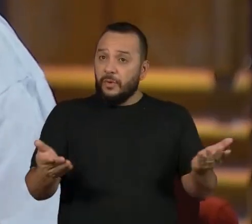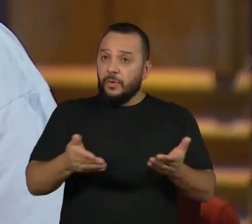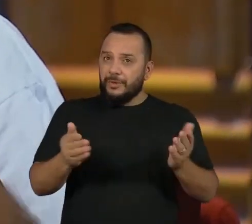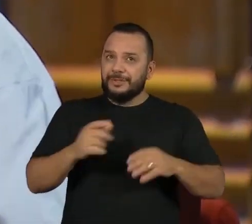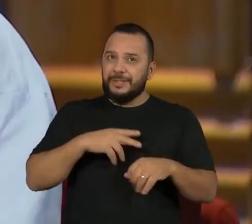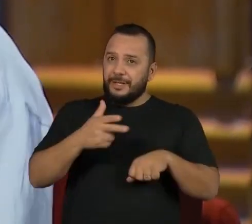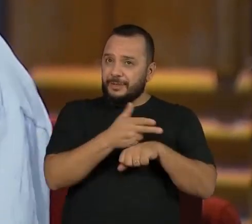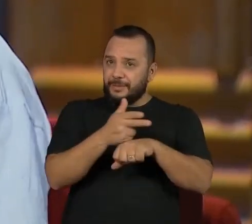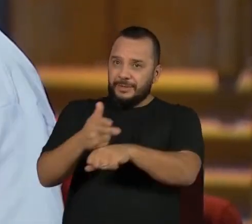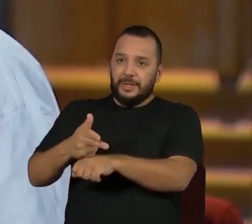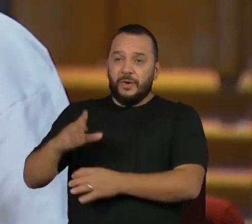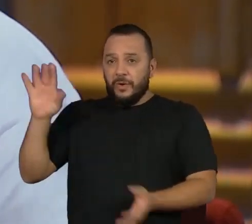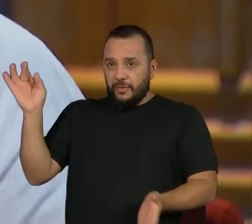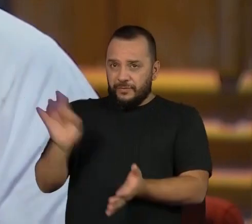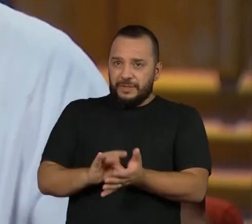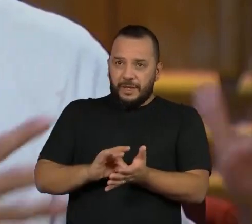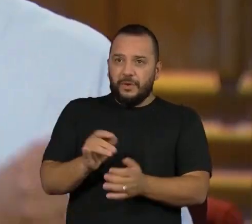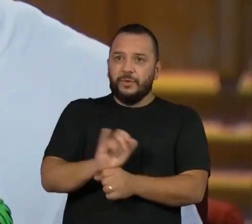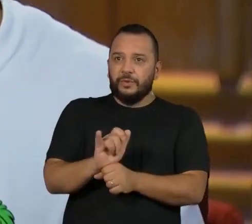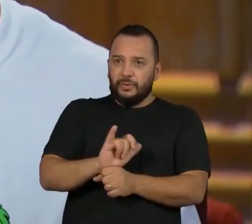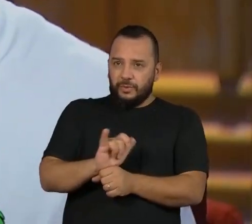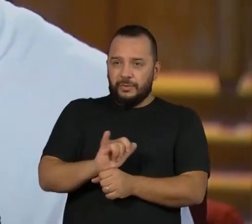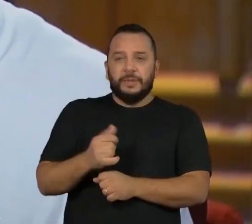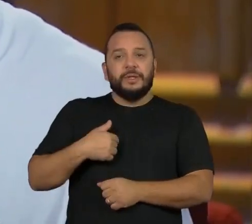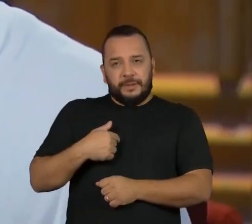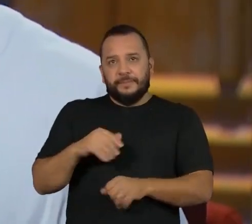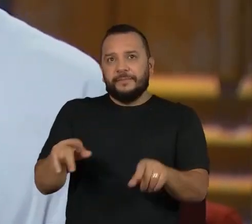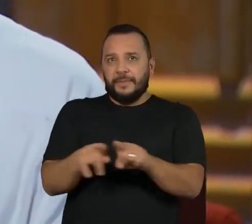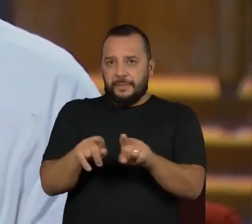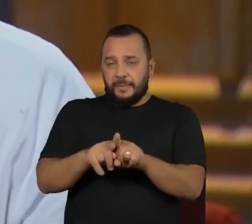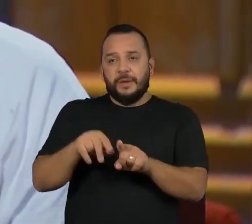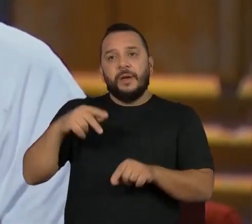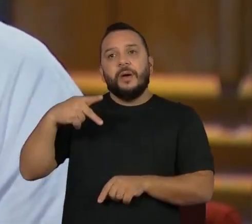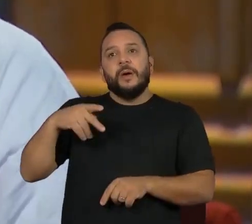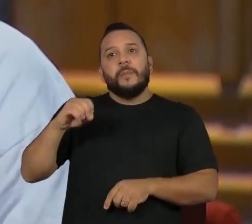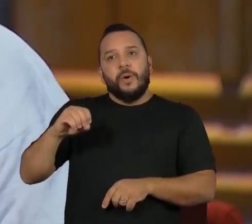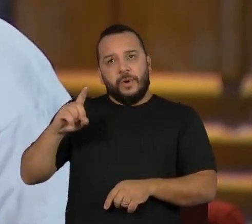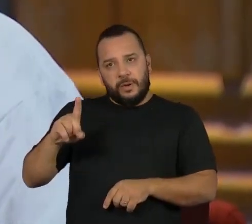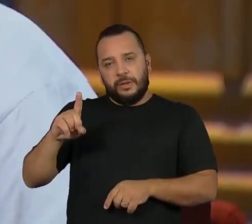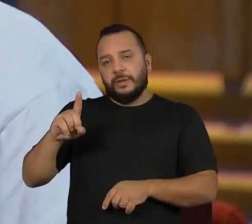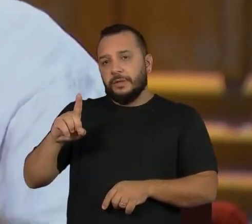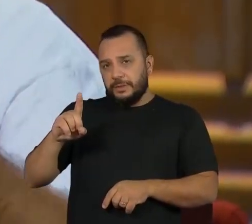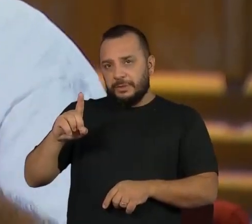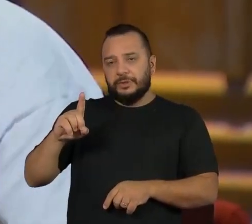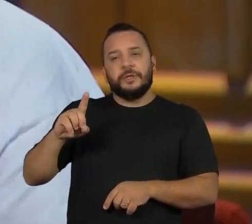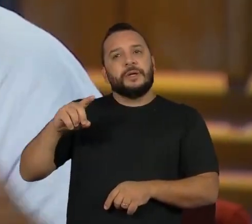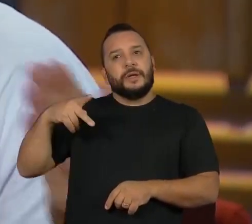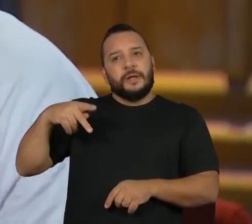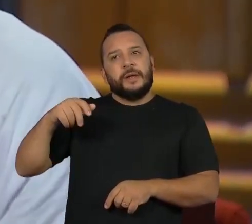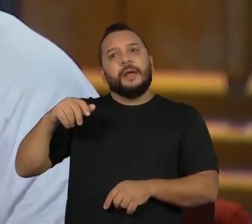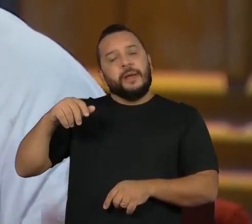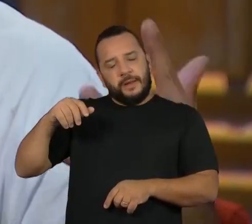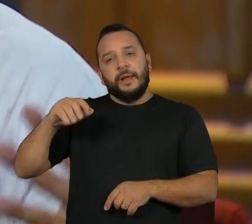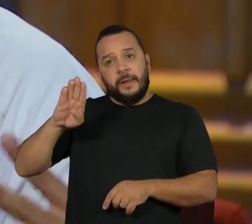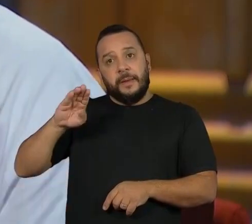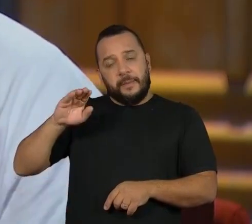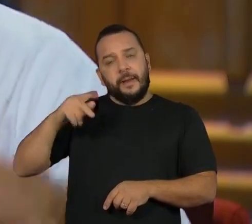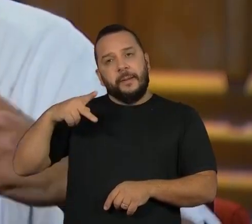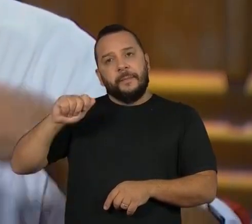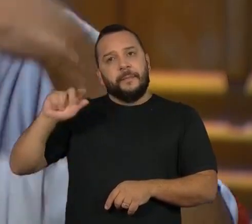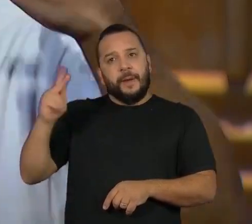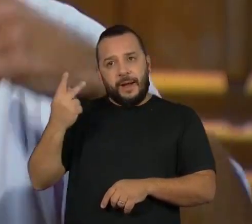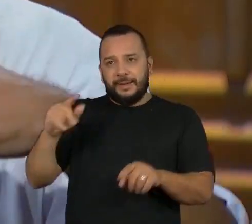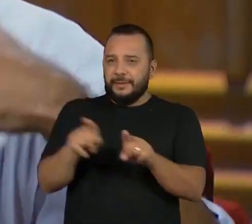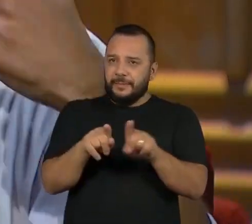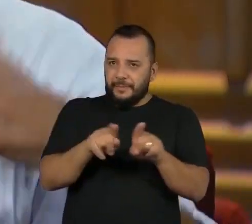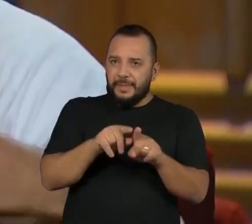oficial lá no YouTube do podp e nós temos a nossa transmissão oficial na nossa Twitch e a gente faz uma retransmissão no nosso YouTube com um streamer